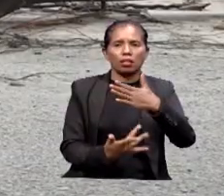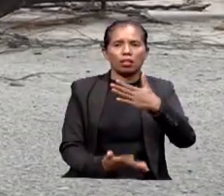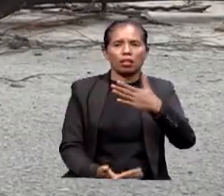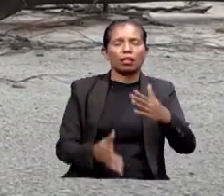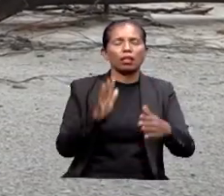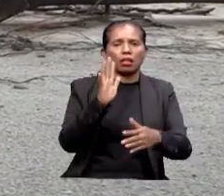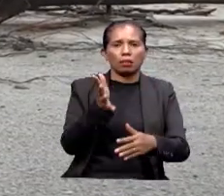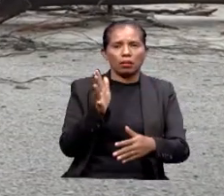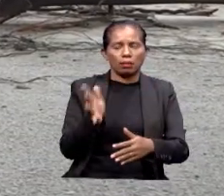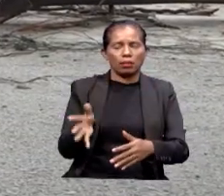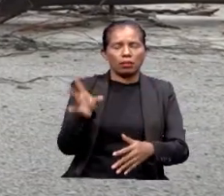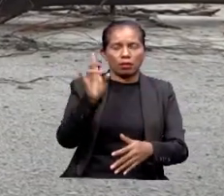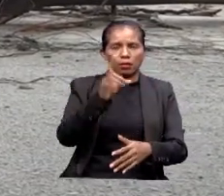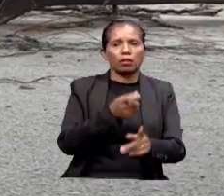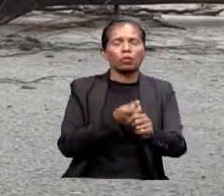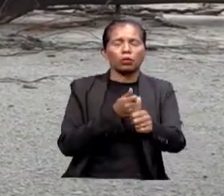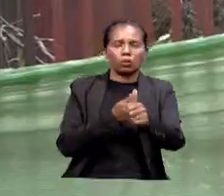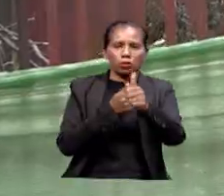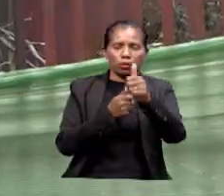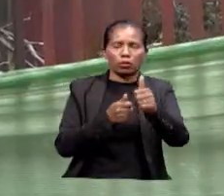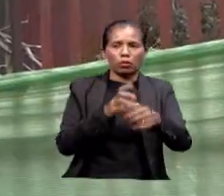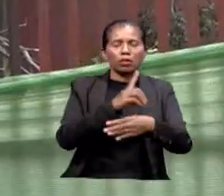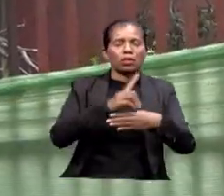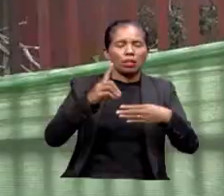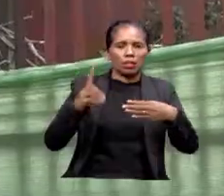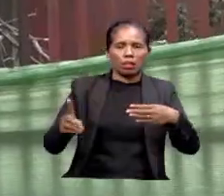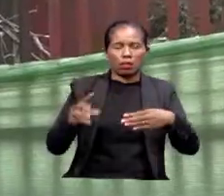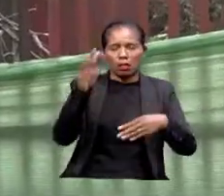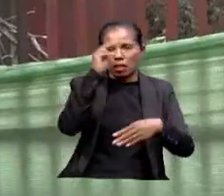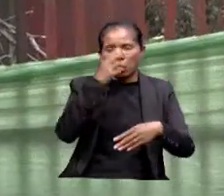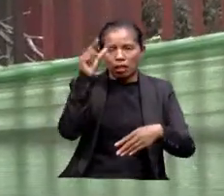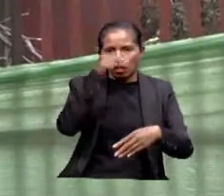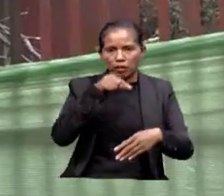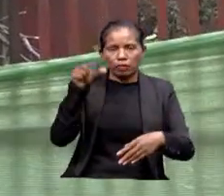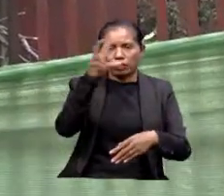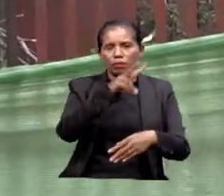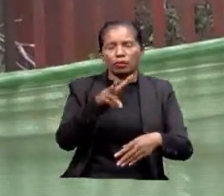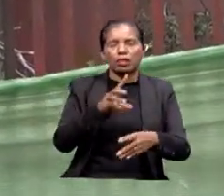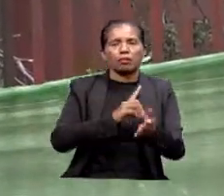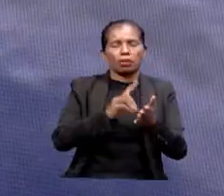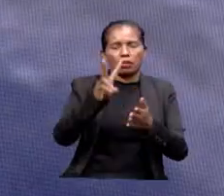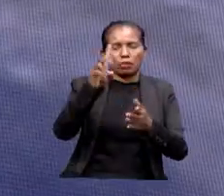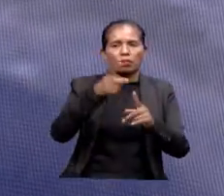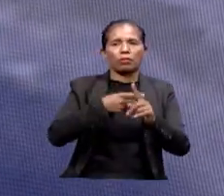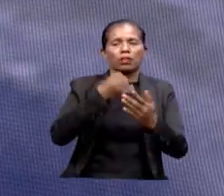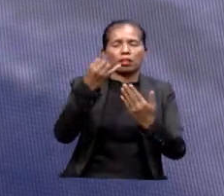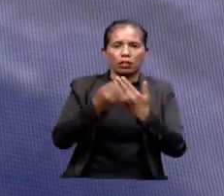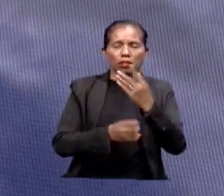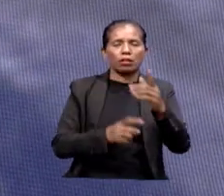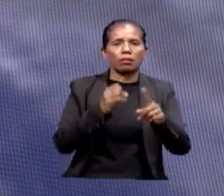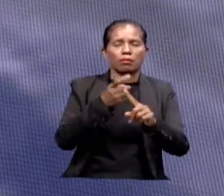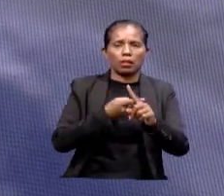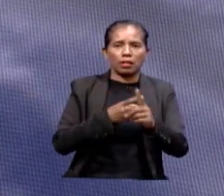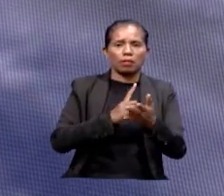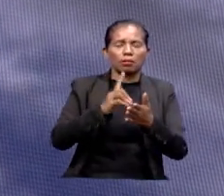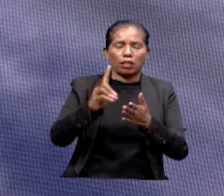previsão consideração nacional meteorologia no geofísica, ia semana da rua fulan dezembro, to semana da hulu fulan